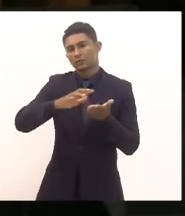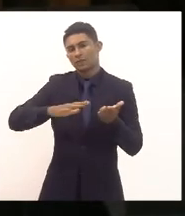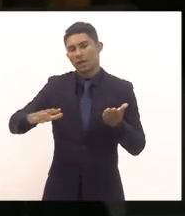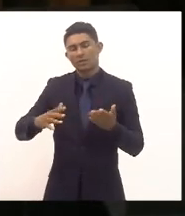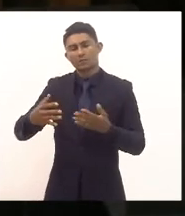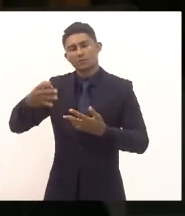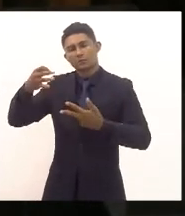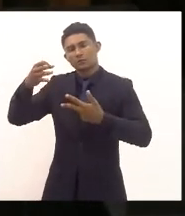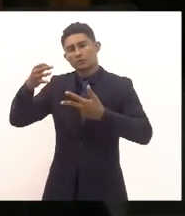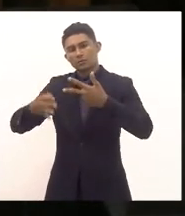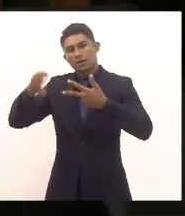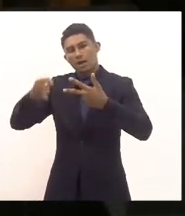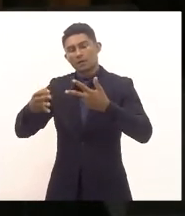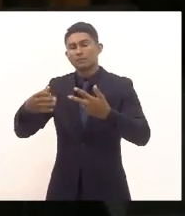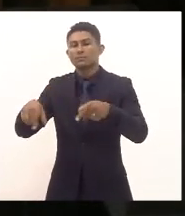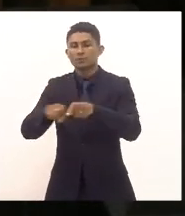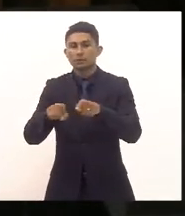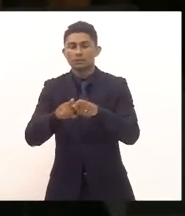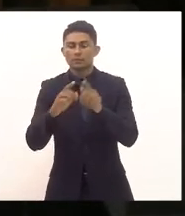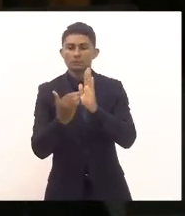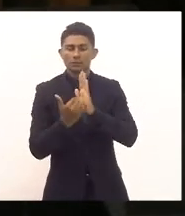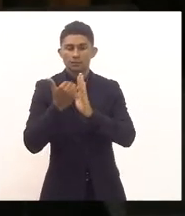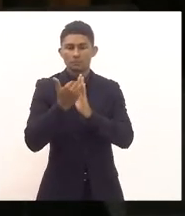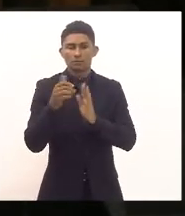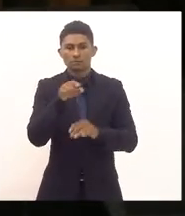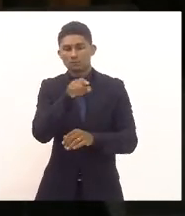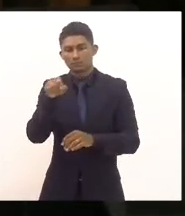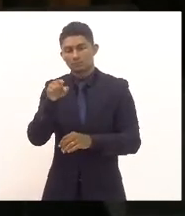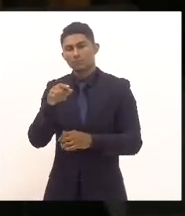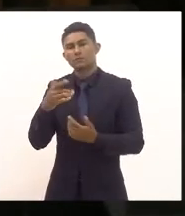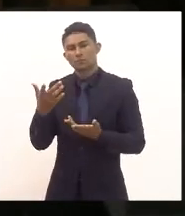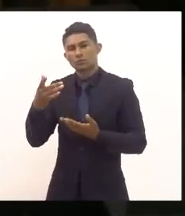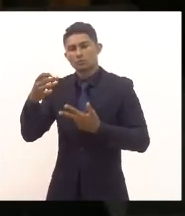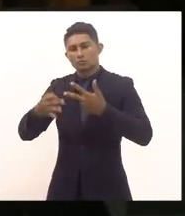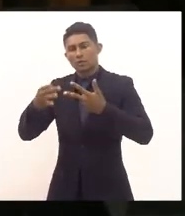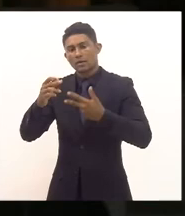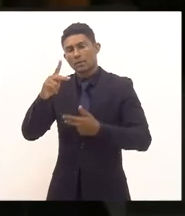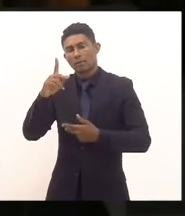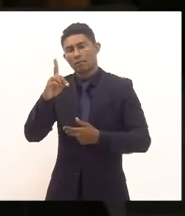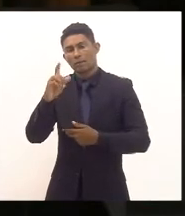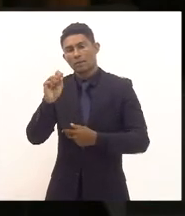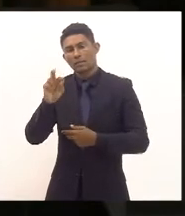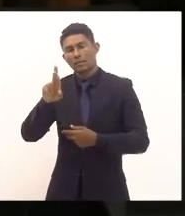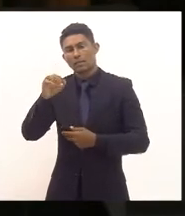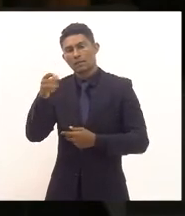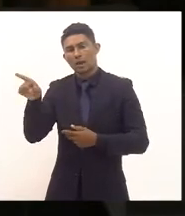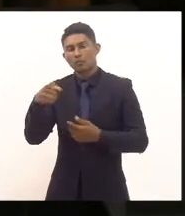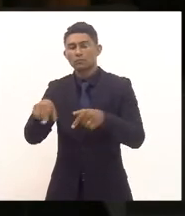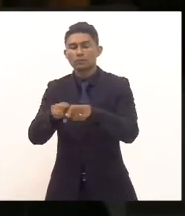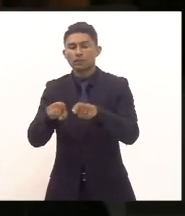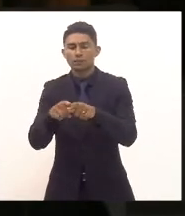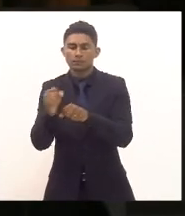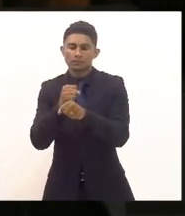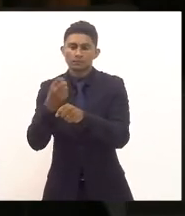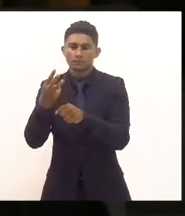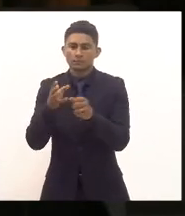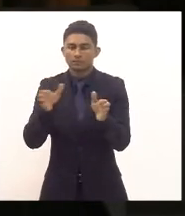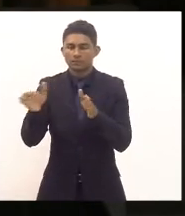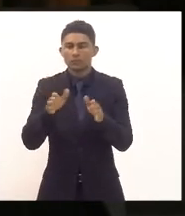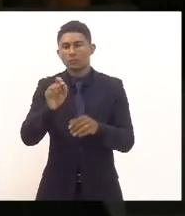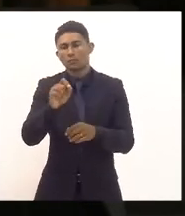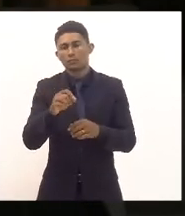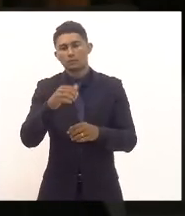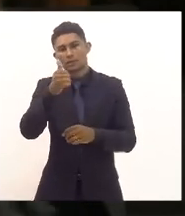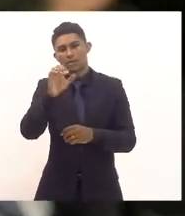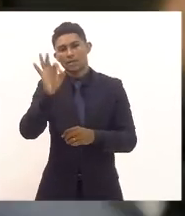o adicional do padrão judiciário né E aí o triénio inclui sobre isso dez porcento